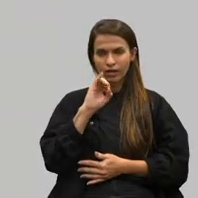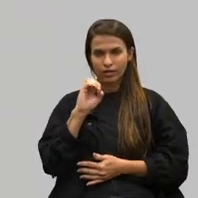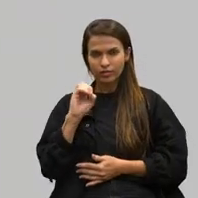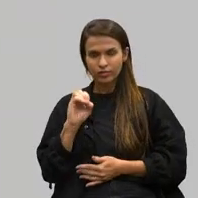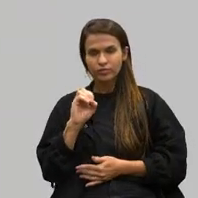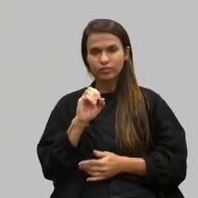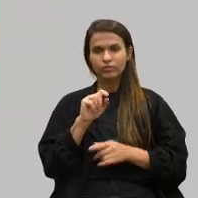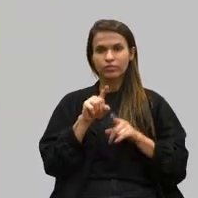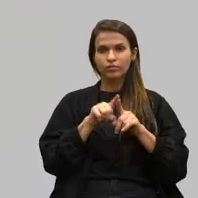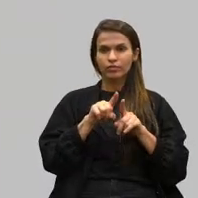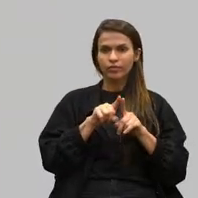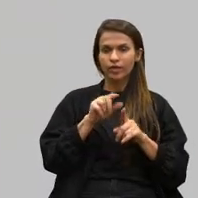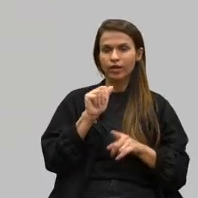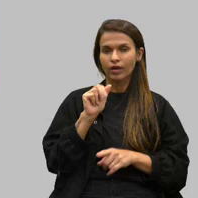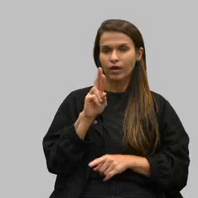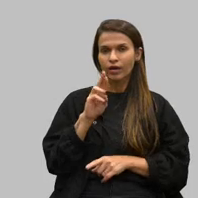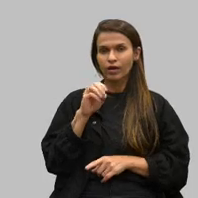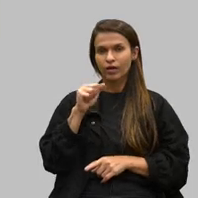líder